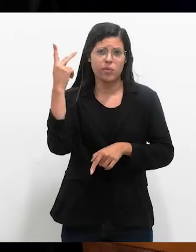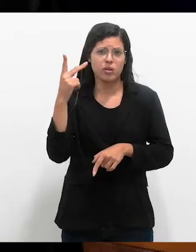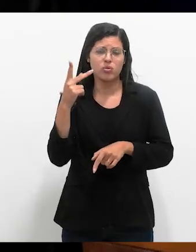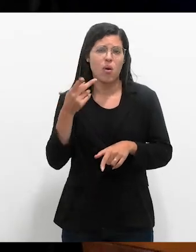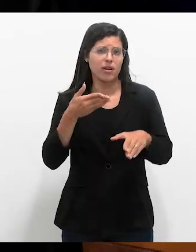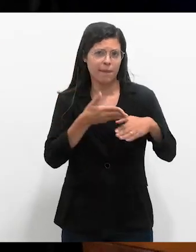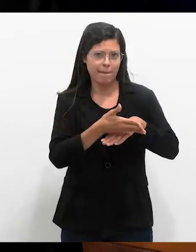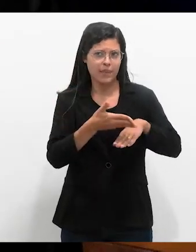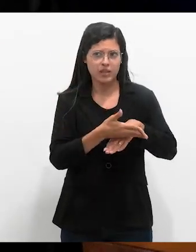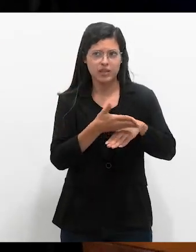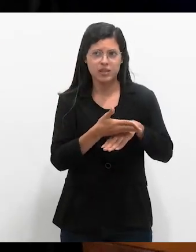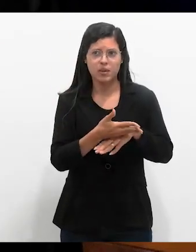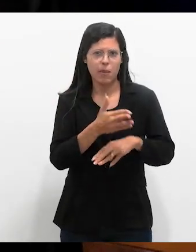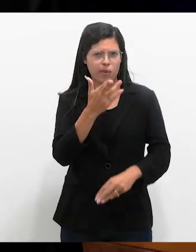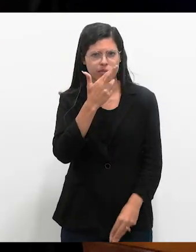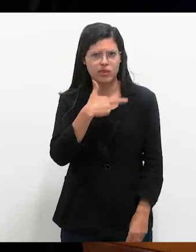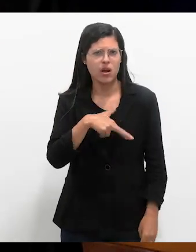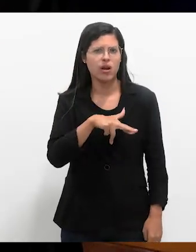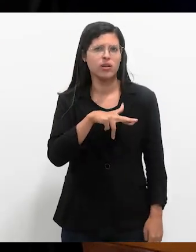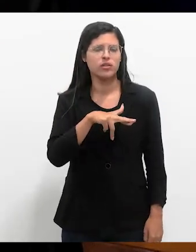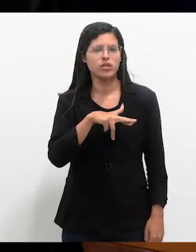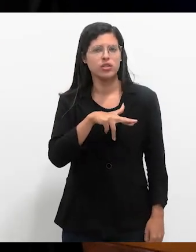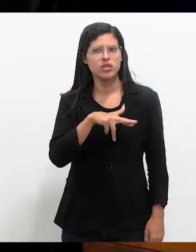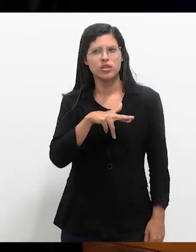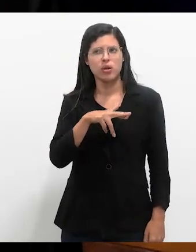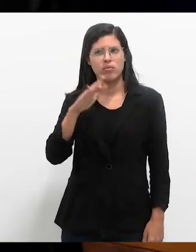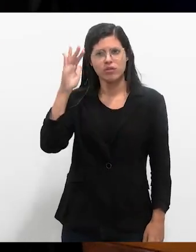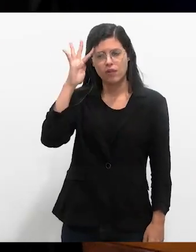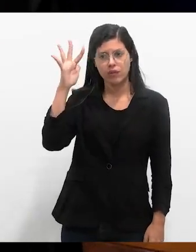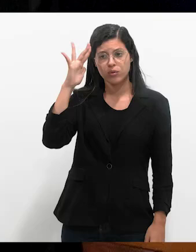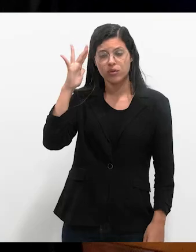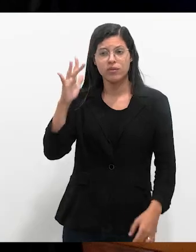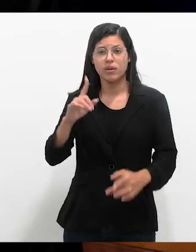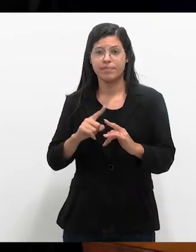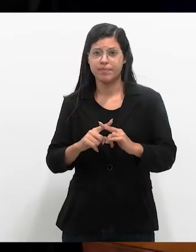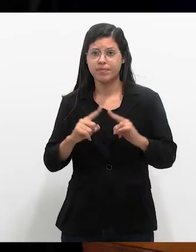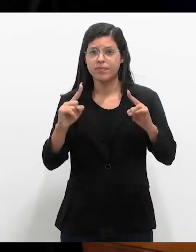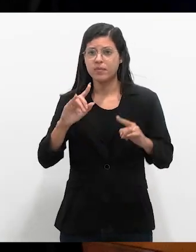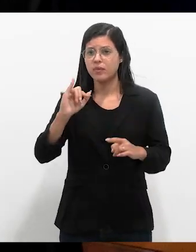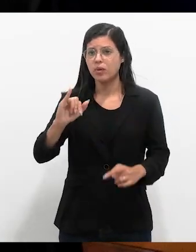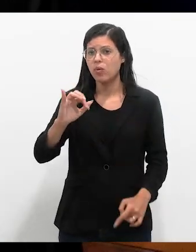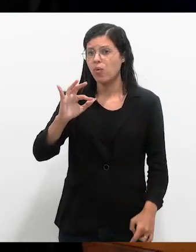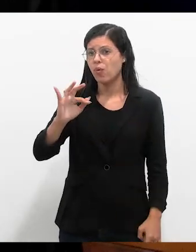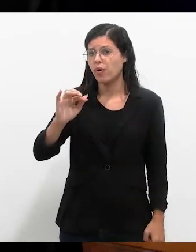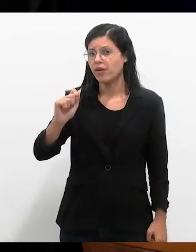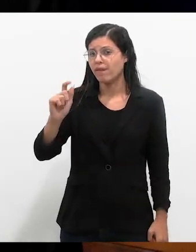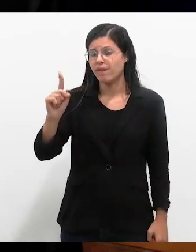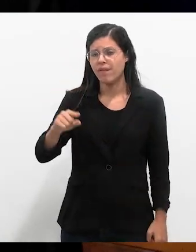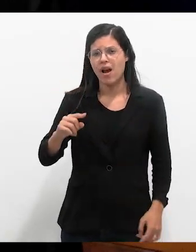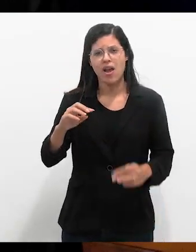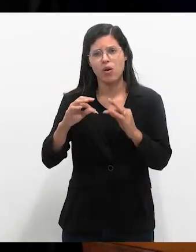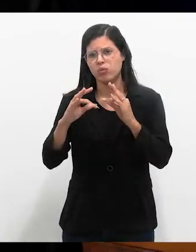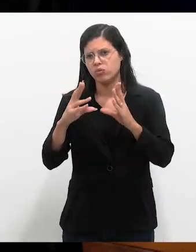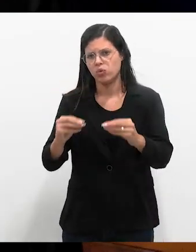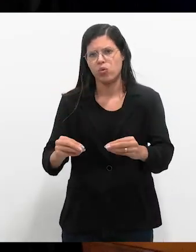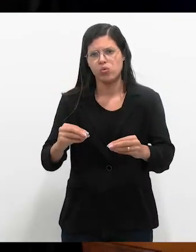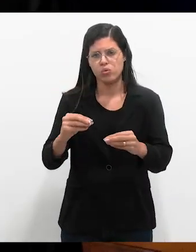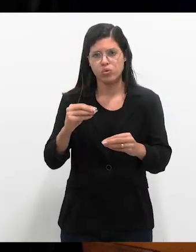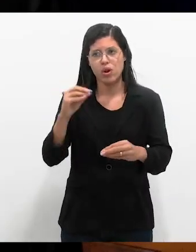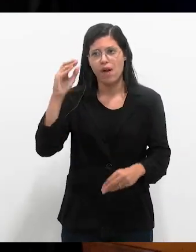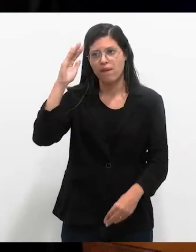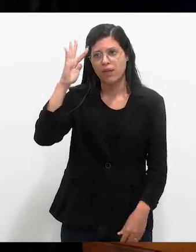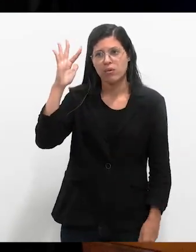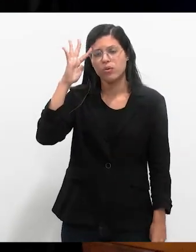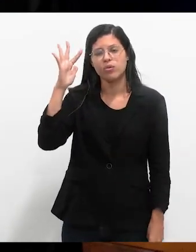que fazem parte da religião em si, né, da filosofia. Mas o Ifá é para todos. A filosofia